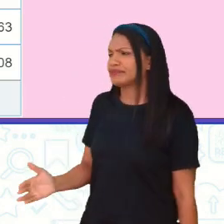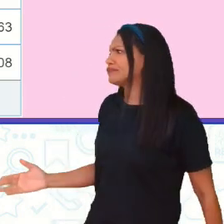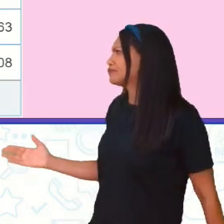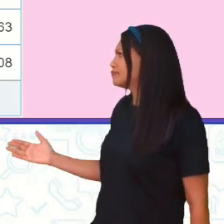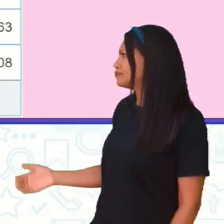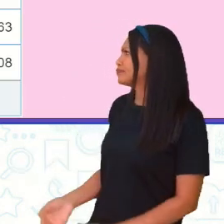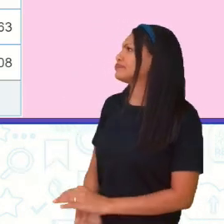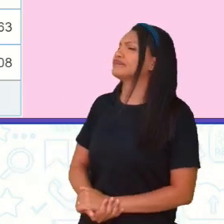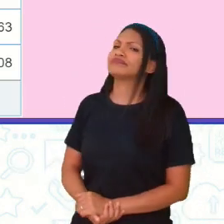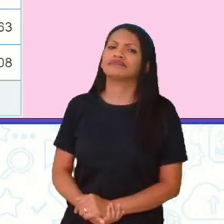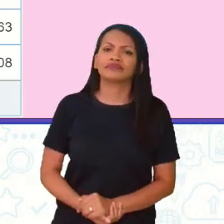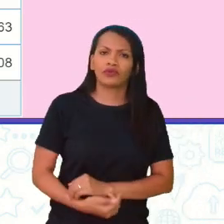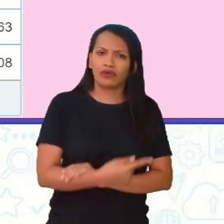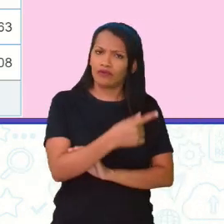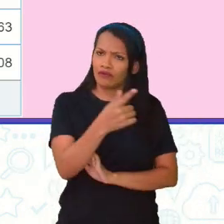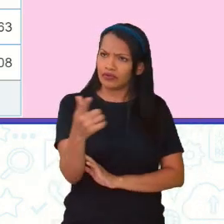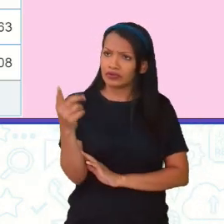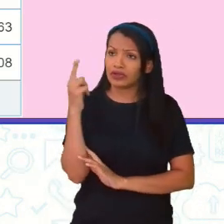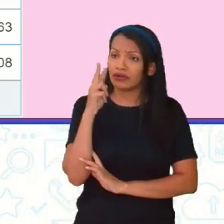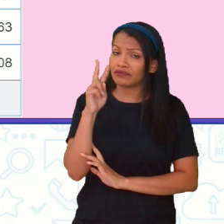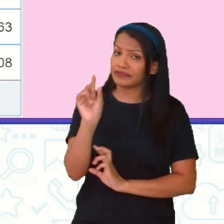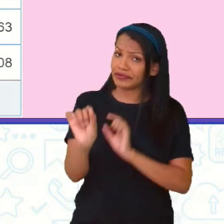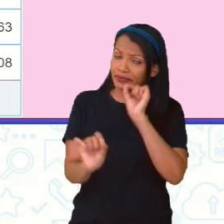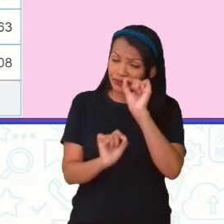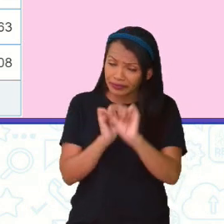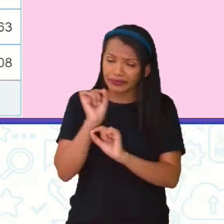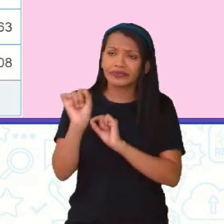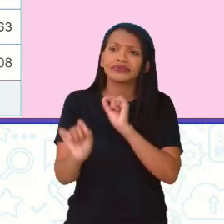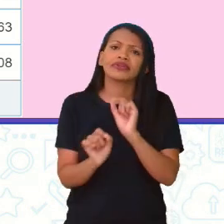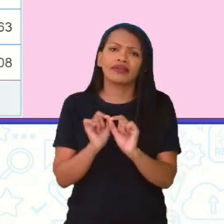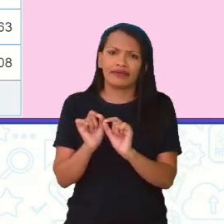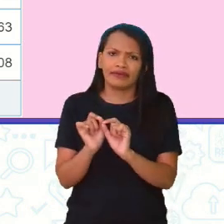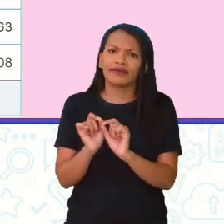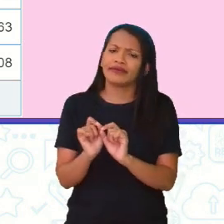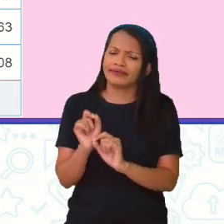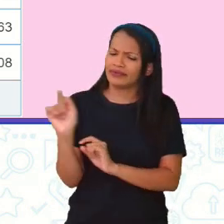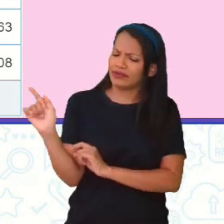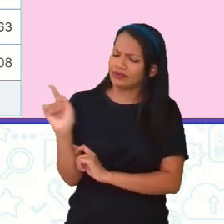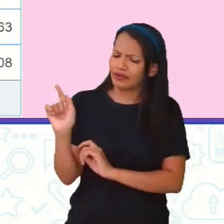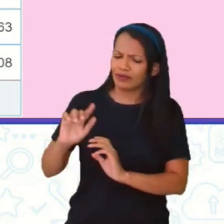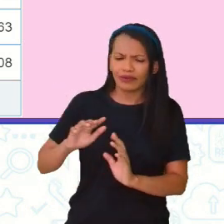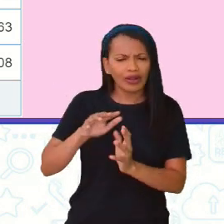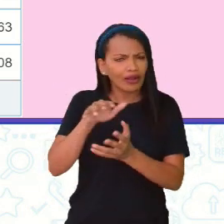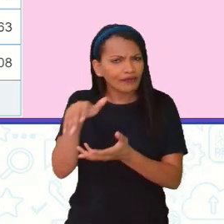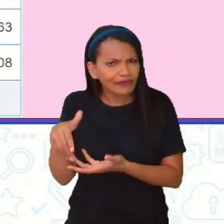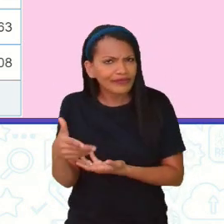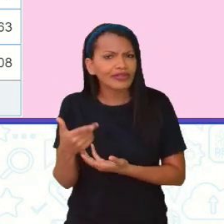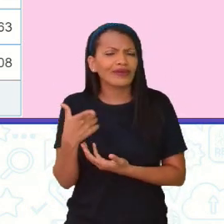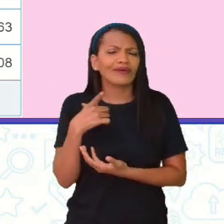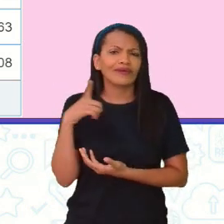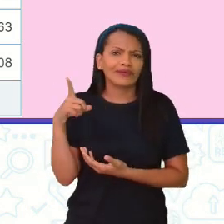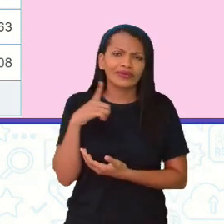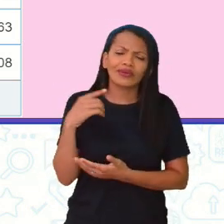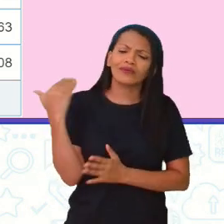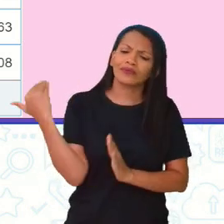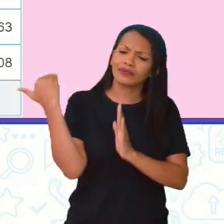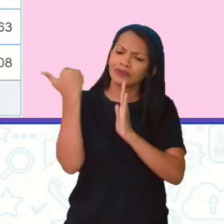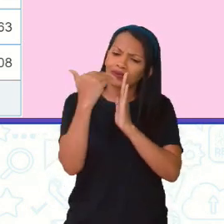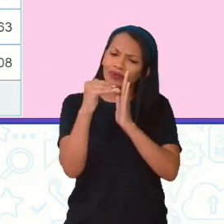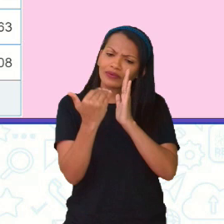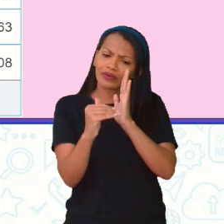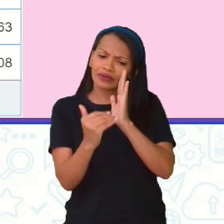esta tabelinha, vocês acabaram de ver na geografia, aonde dá os